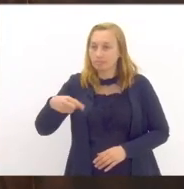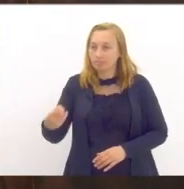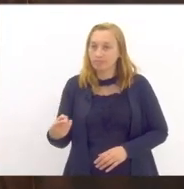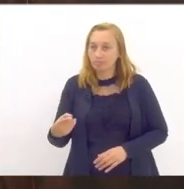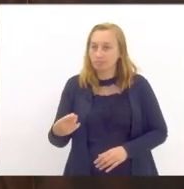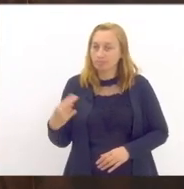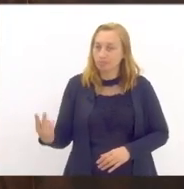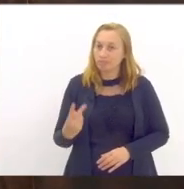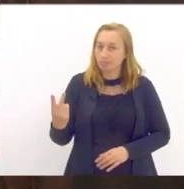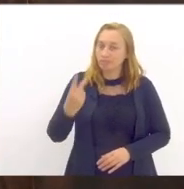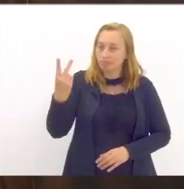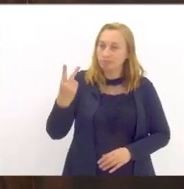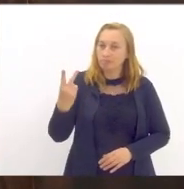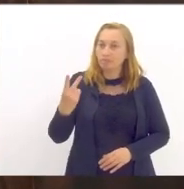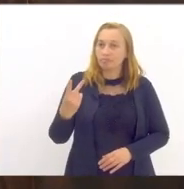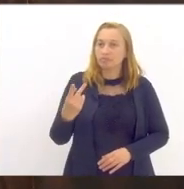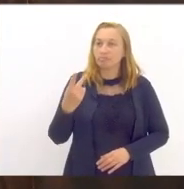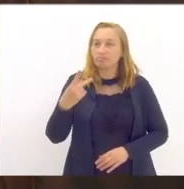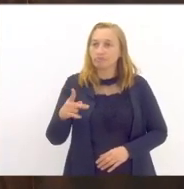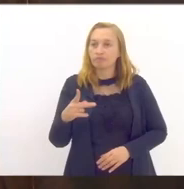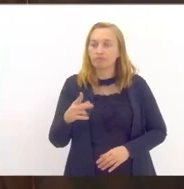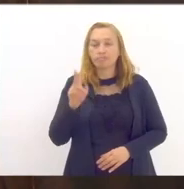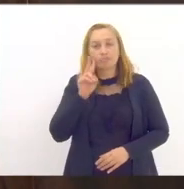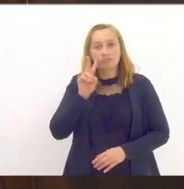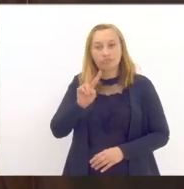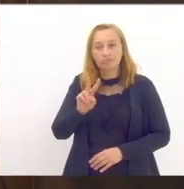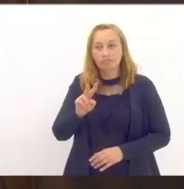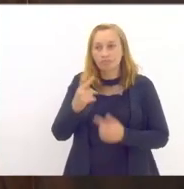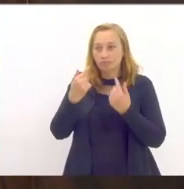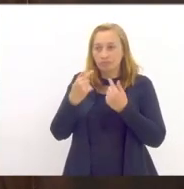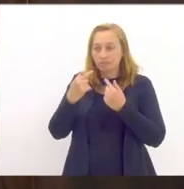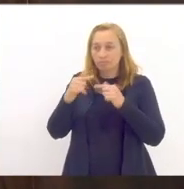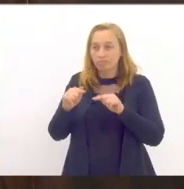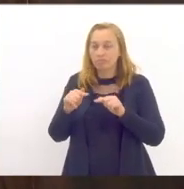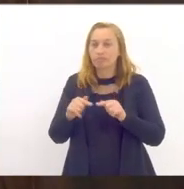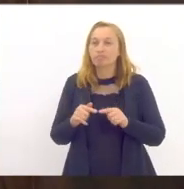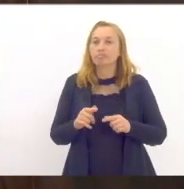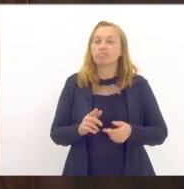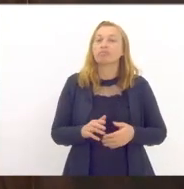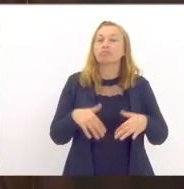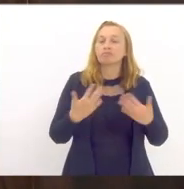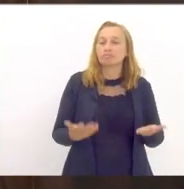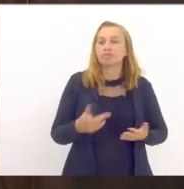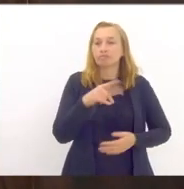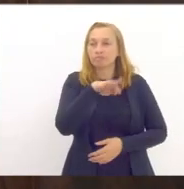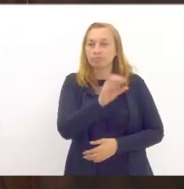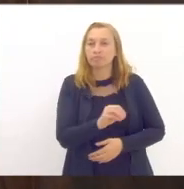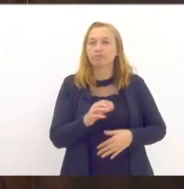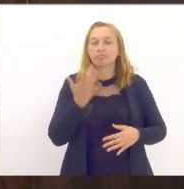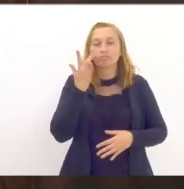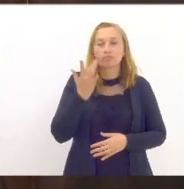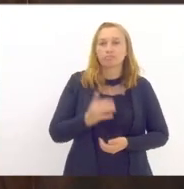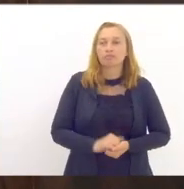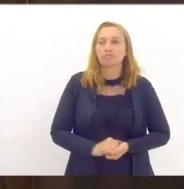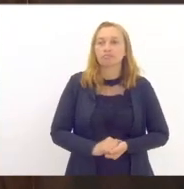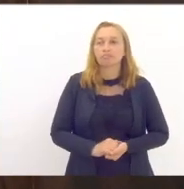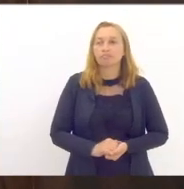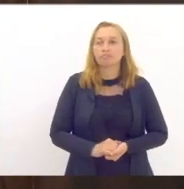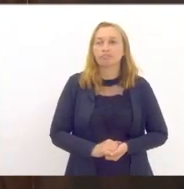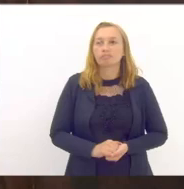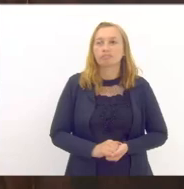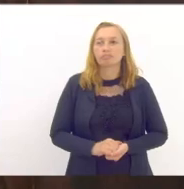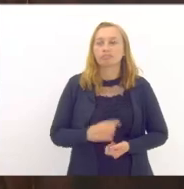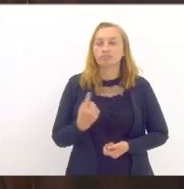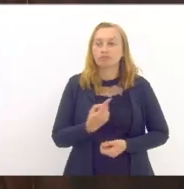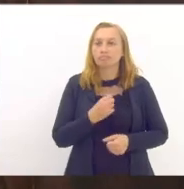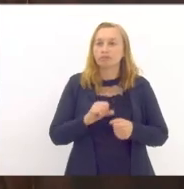passei a valorizar o teu olhar crítico dentro desse plenário. Então, Pedro, eu acho que o que a gente